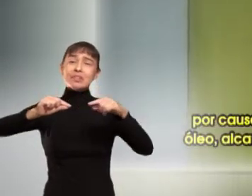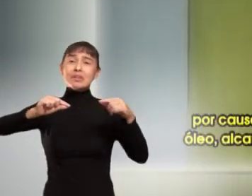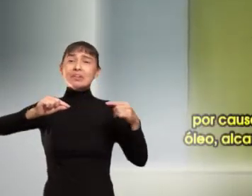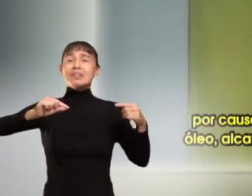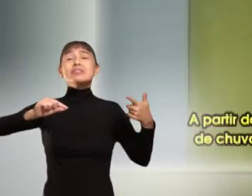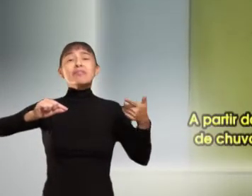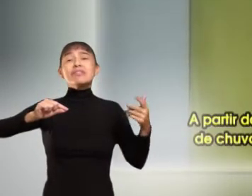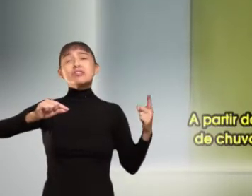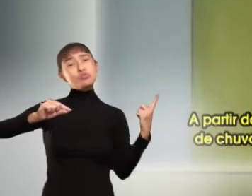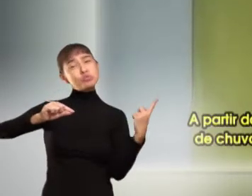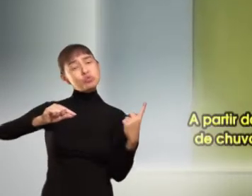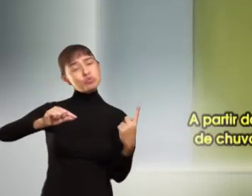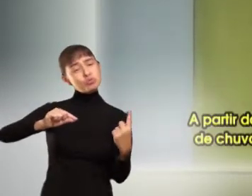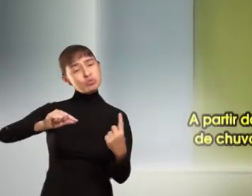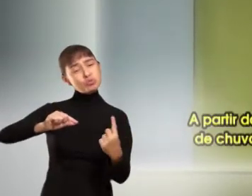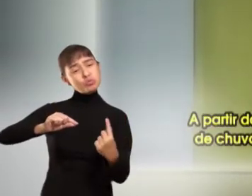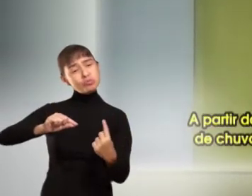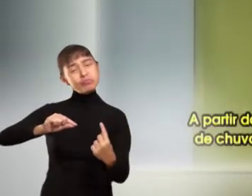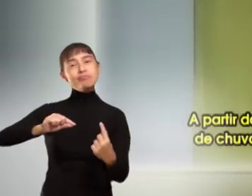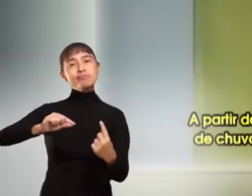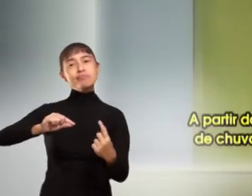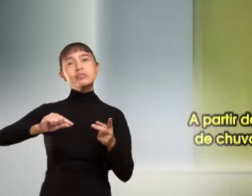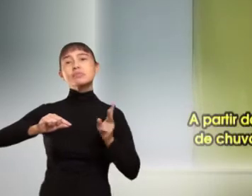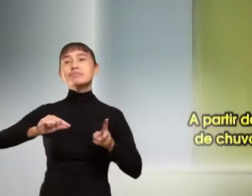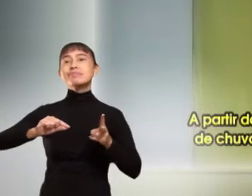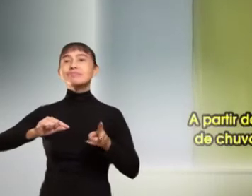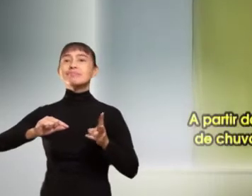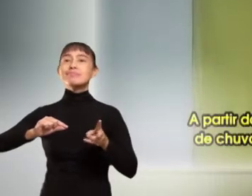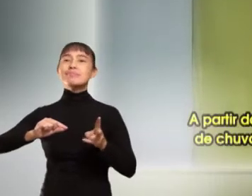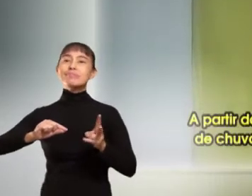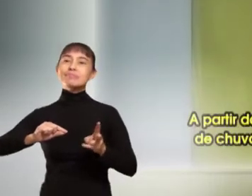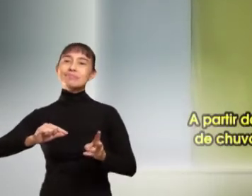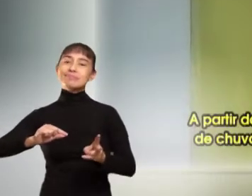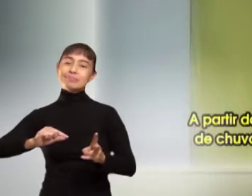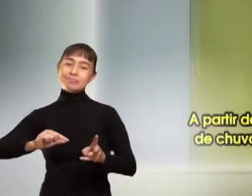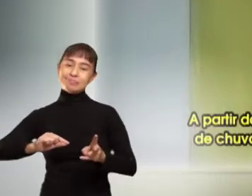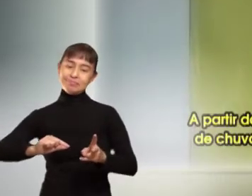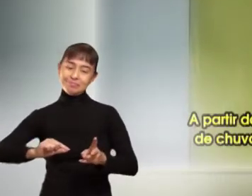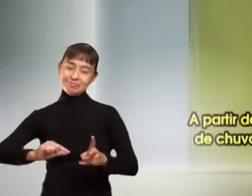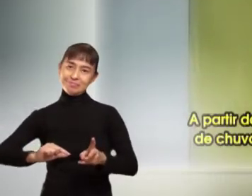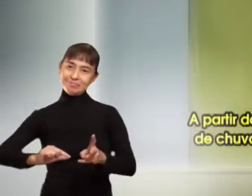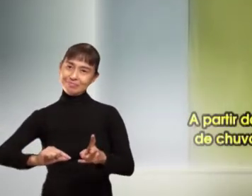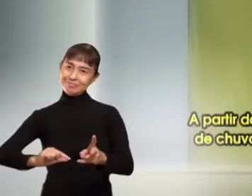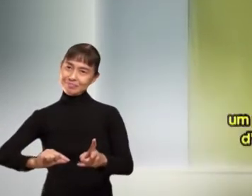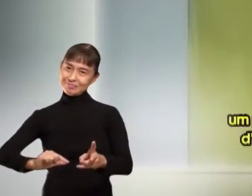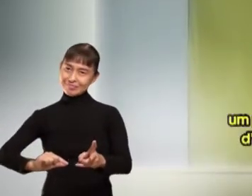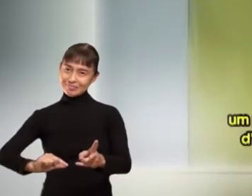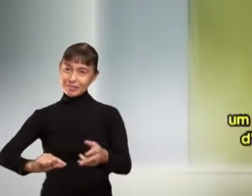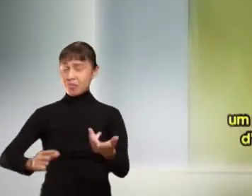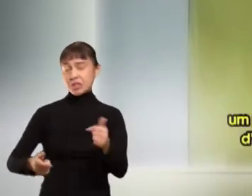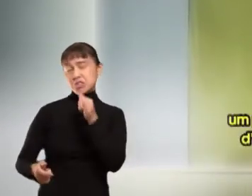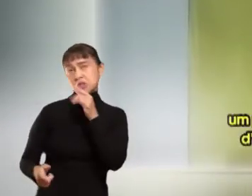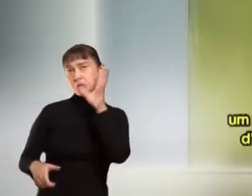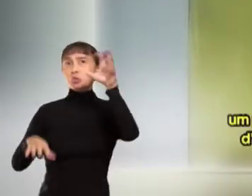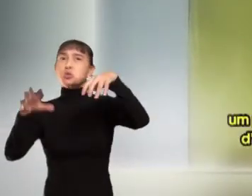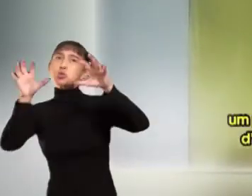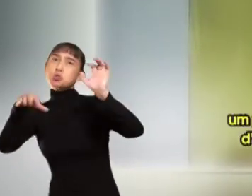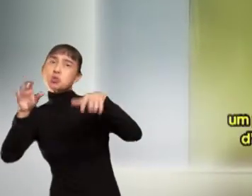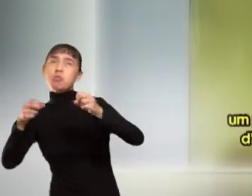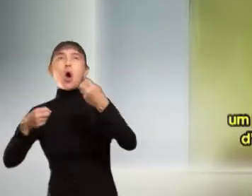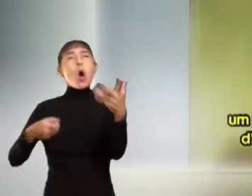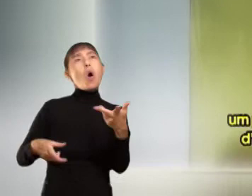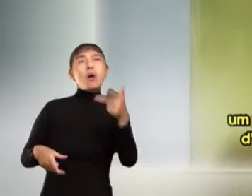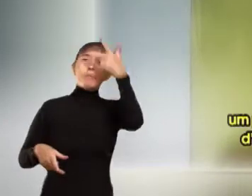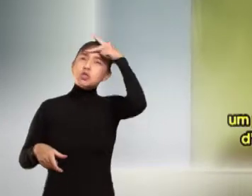velocidade limite. A partir daí, a exemplo de uma gota de chuva ou de alguém que utiliza um paraquedas,